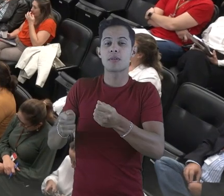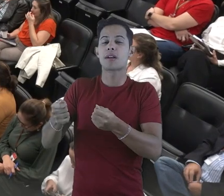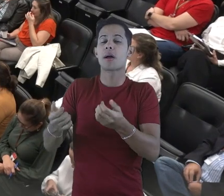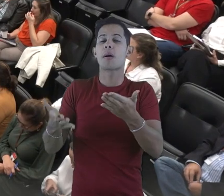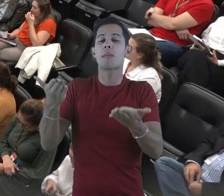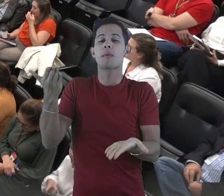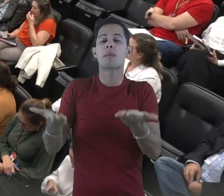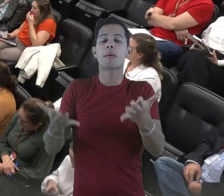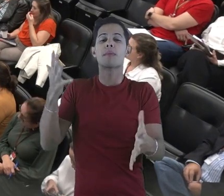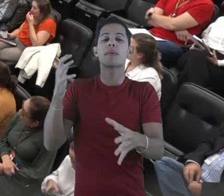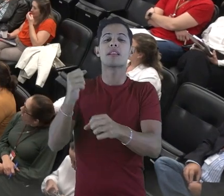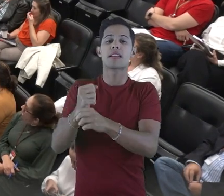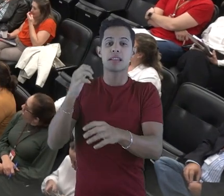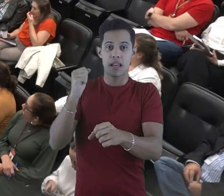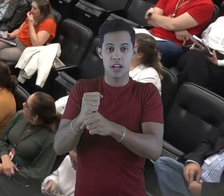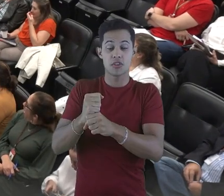risco